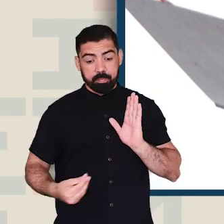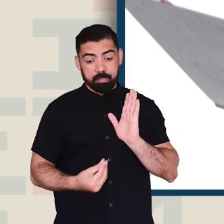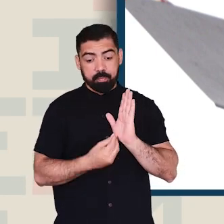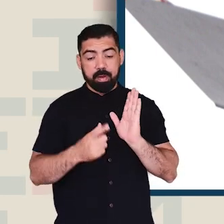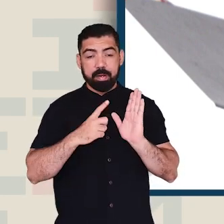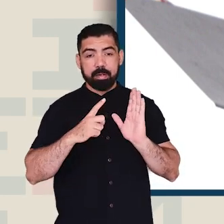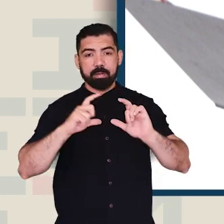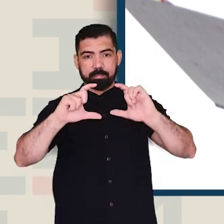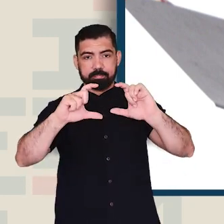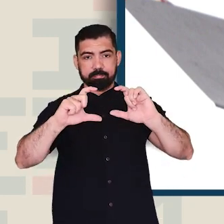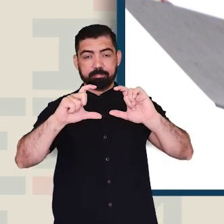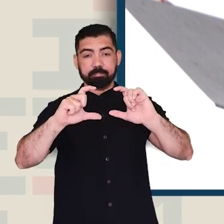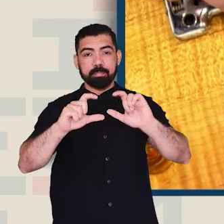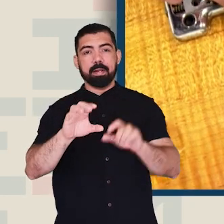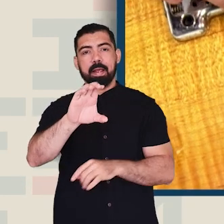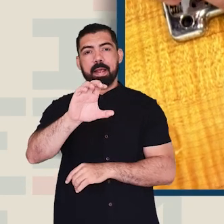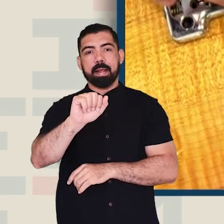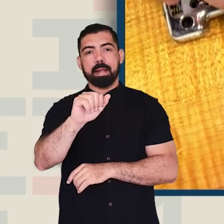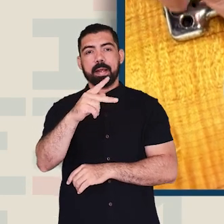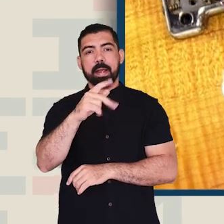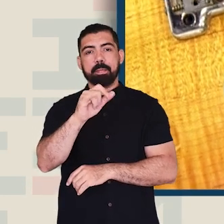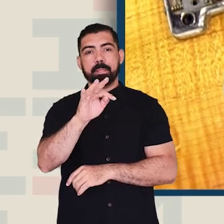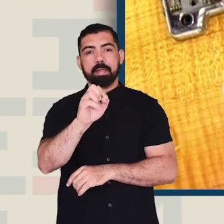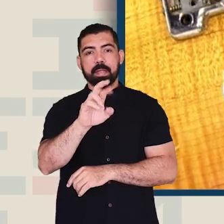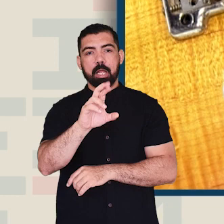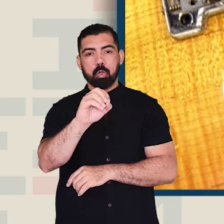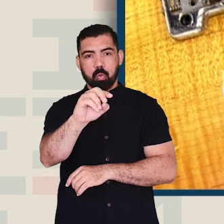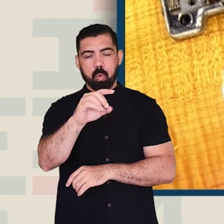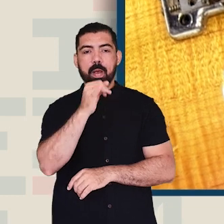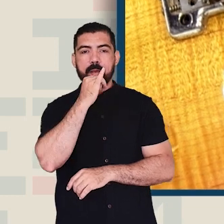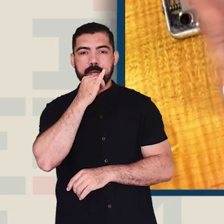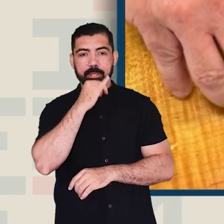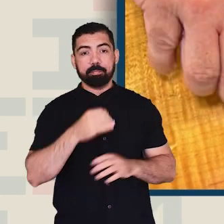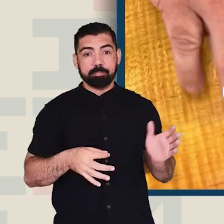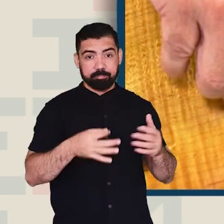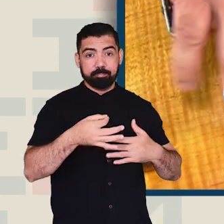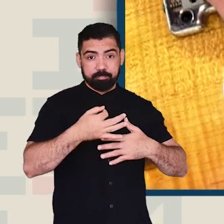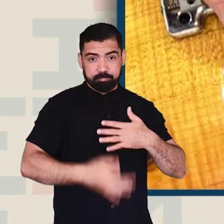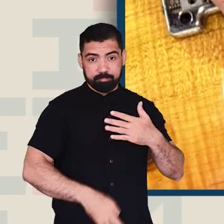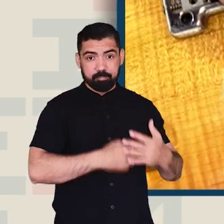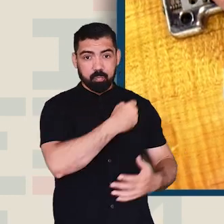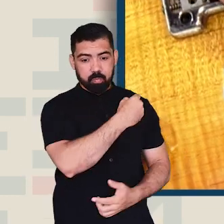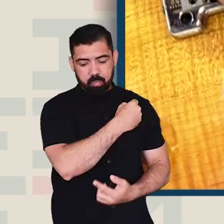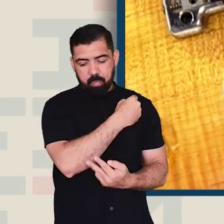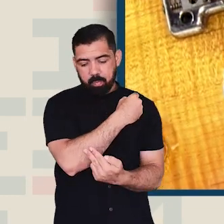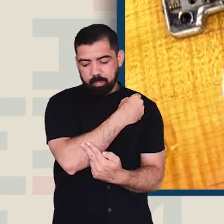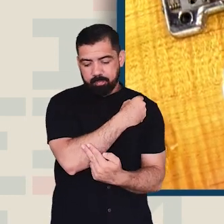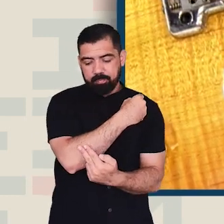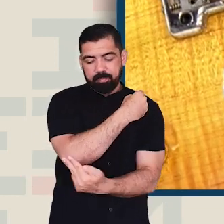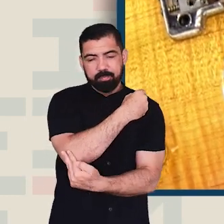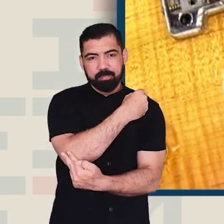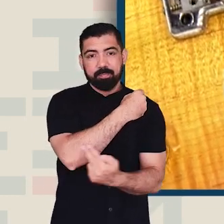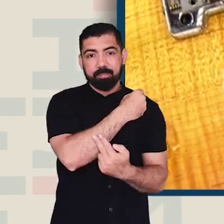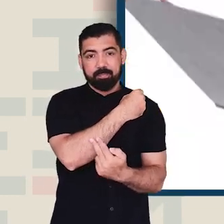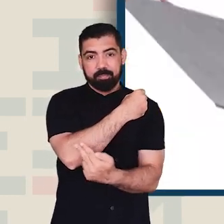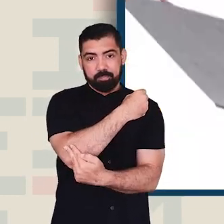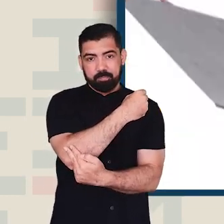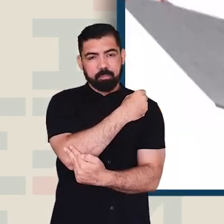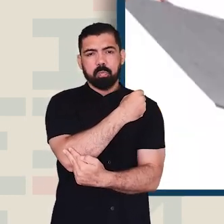esses dois aqui, como se fossem os microfones que captam o som e a vibração da corda,